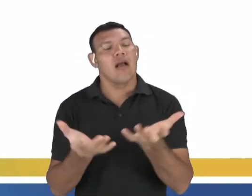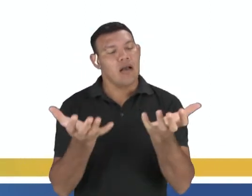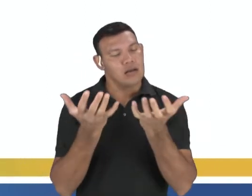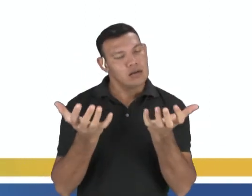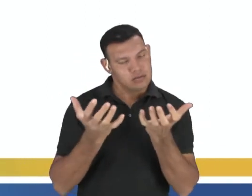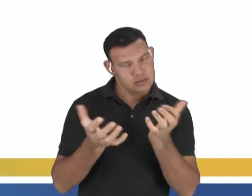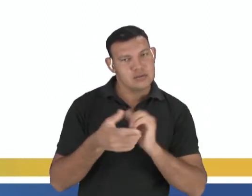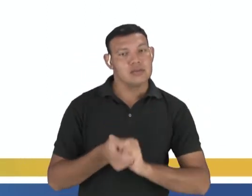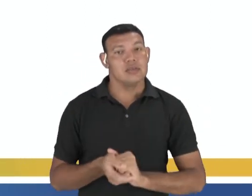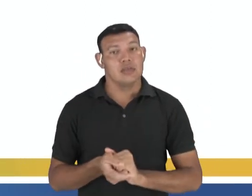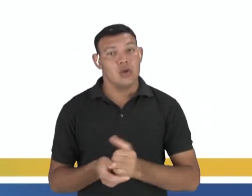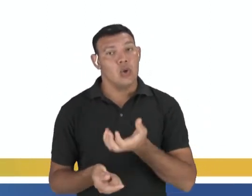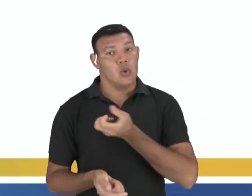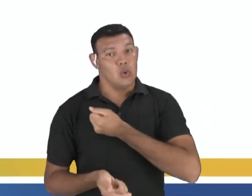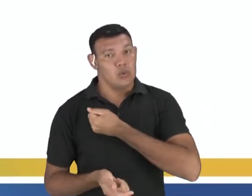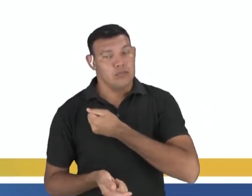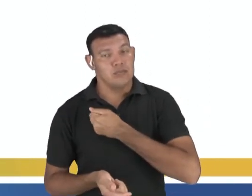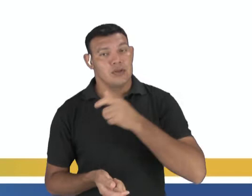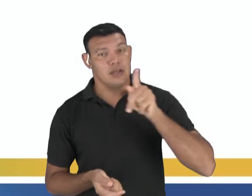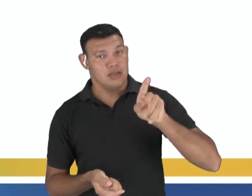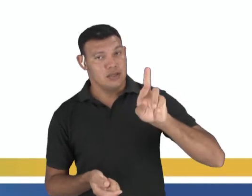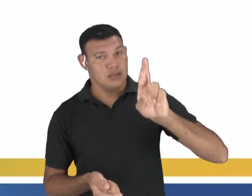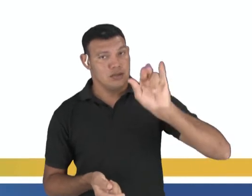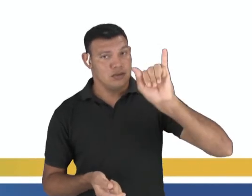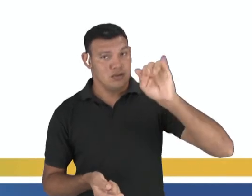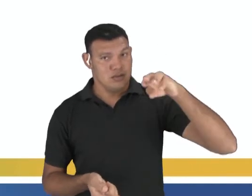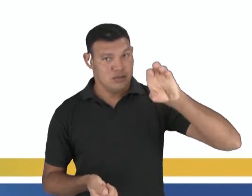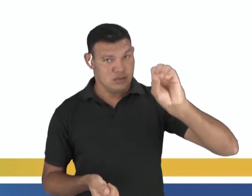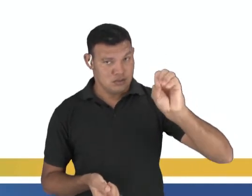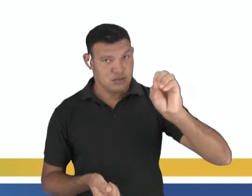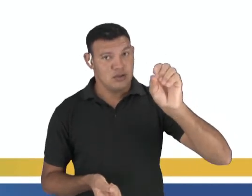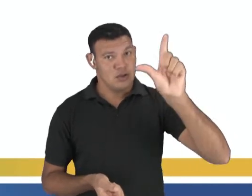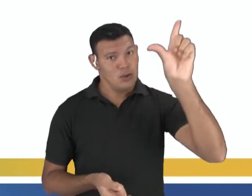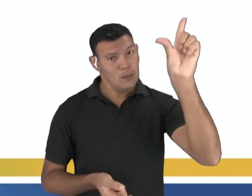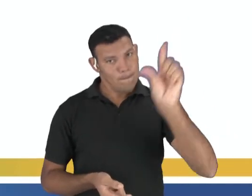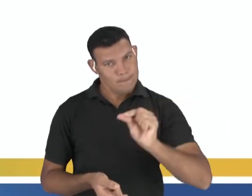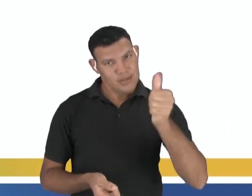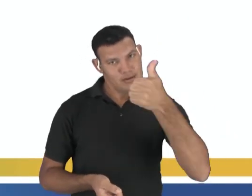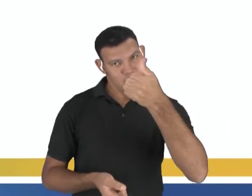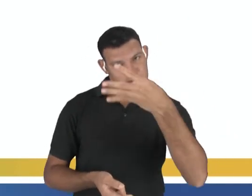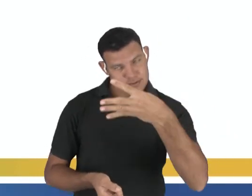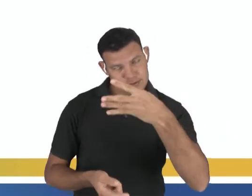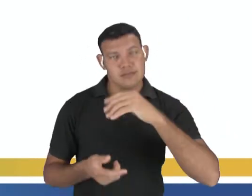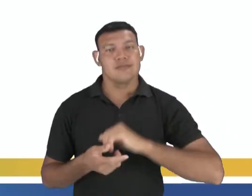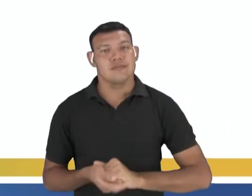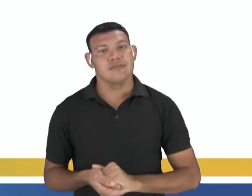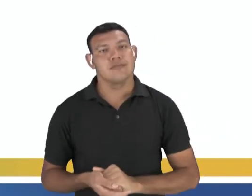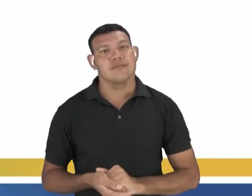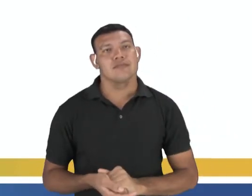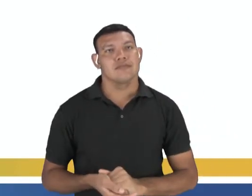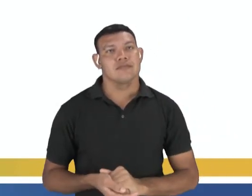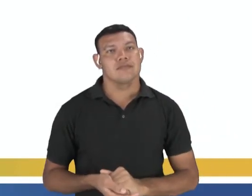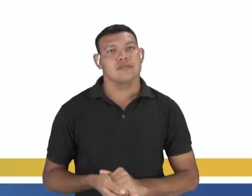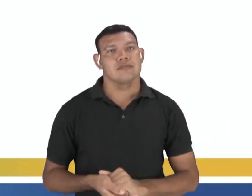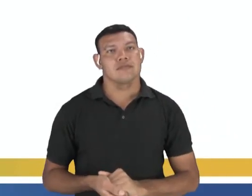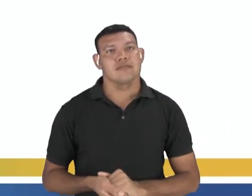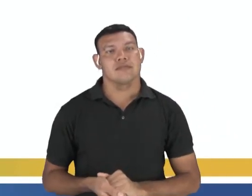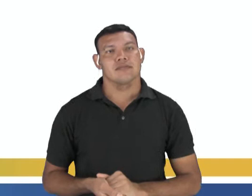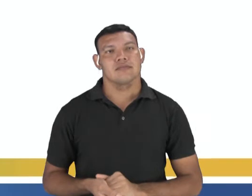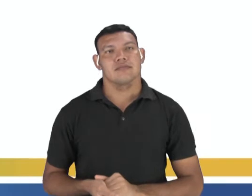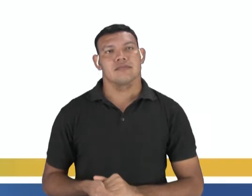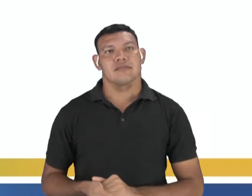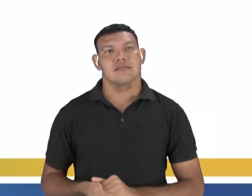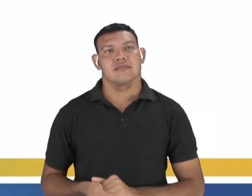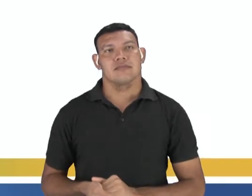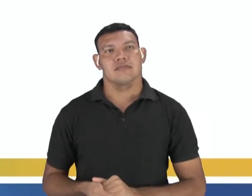que essa numeração seja um número primo menor do que 14. Então vamos lá, quem é o nosso espaço,